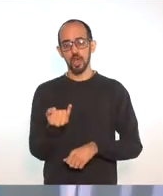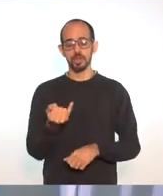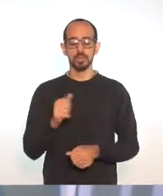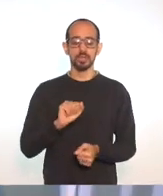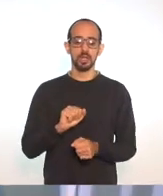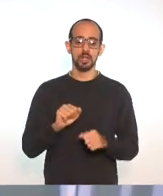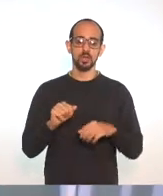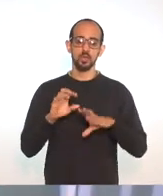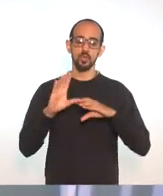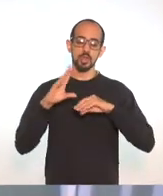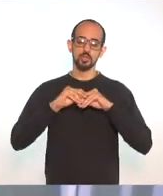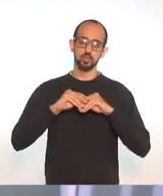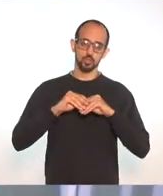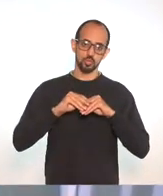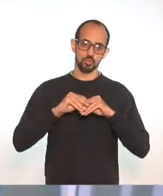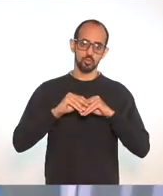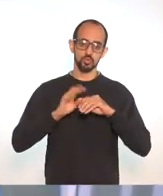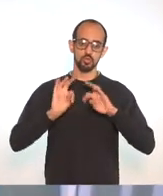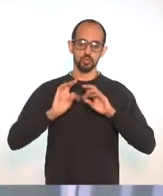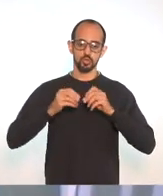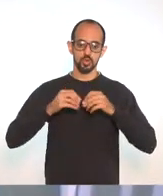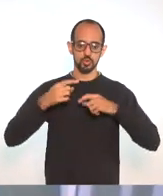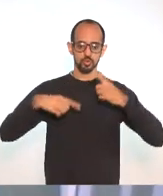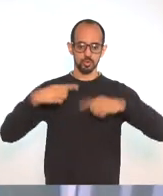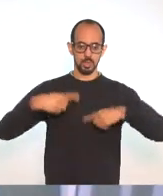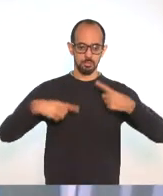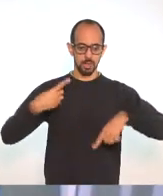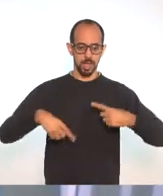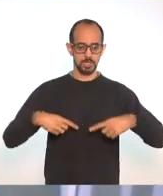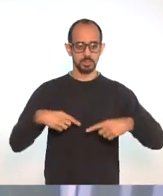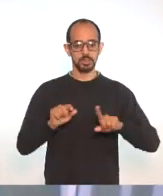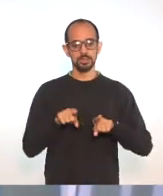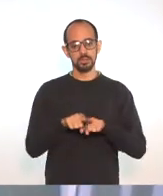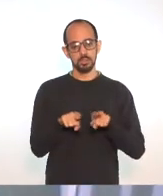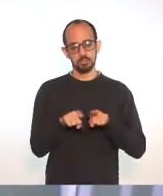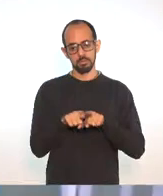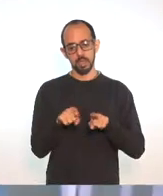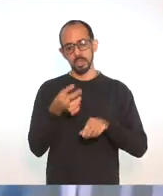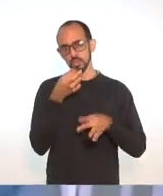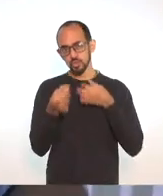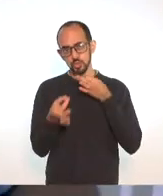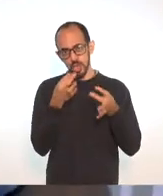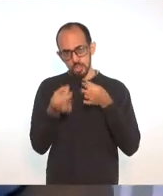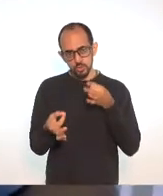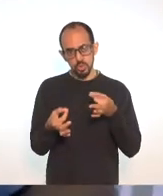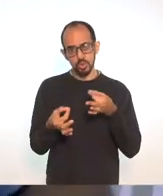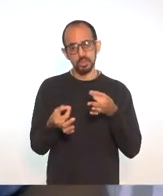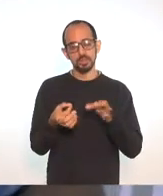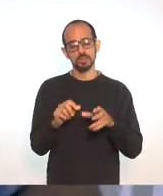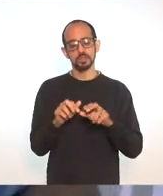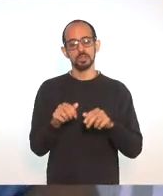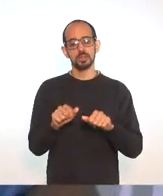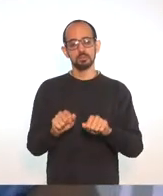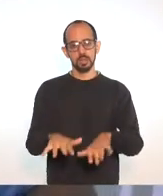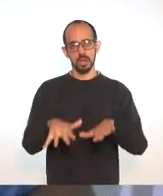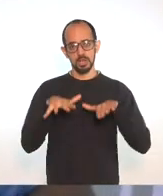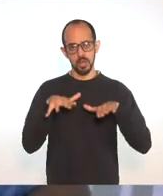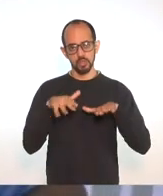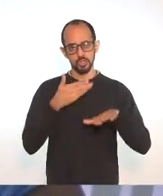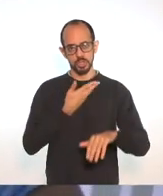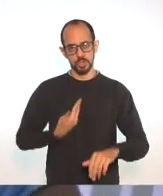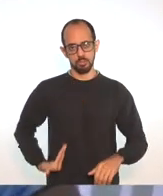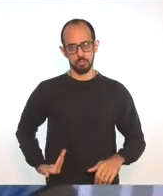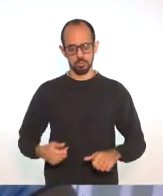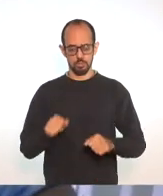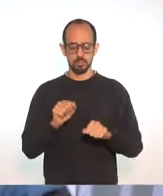nos Paulo o resumo é dos debates aqui e de eventuais sugestões oriundas desta audiência é com vistas a